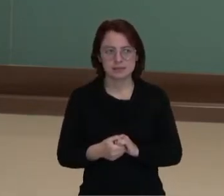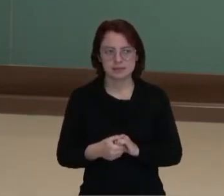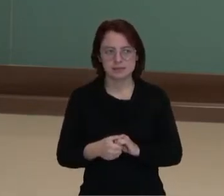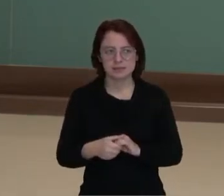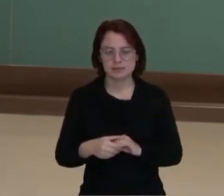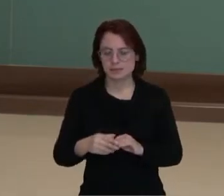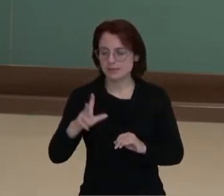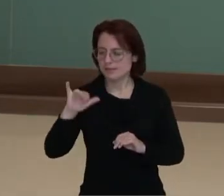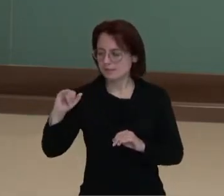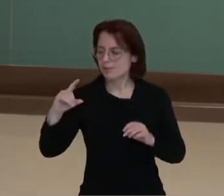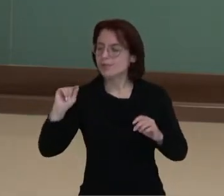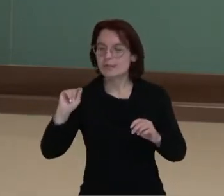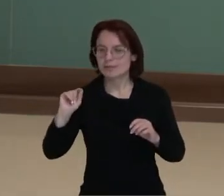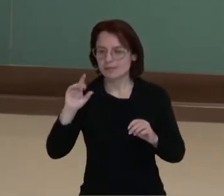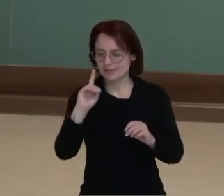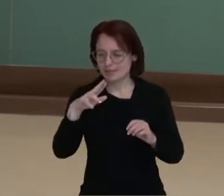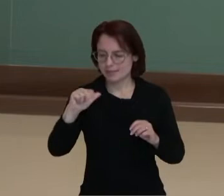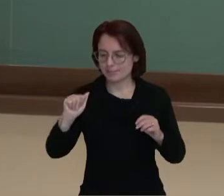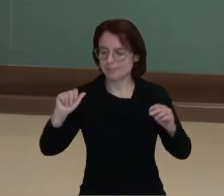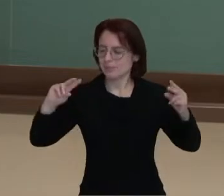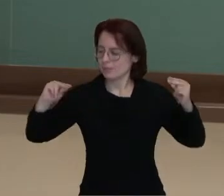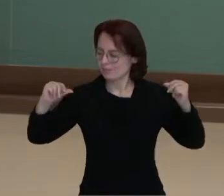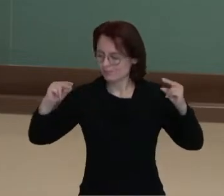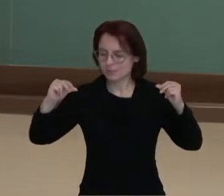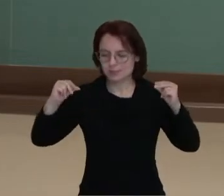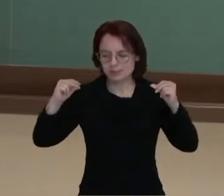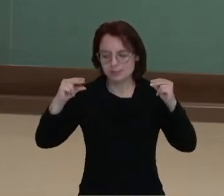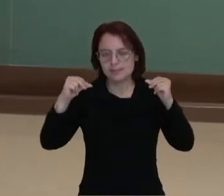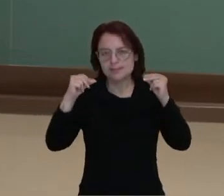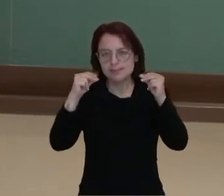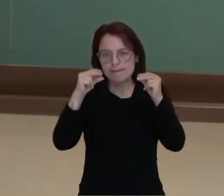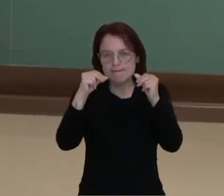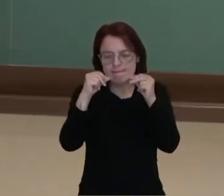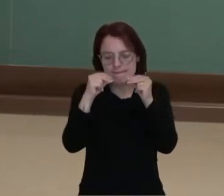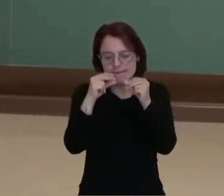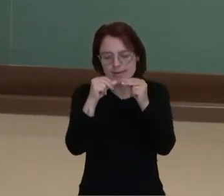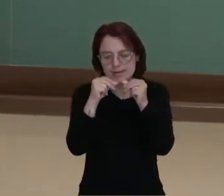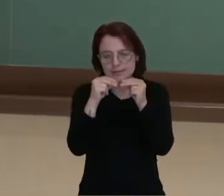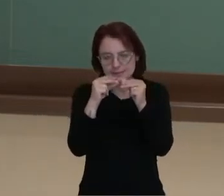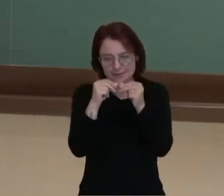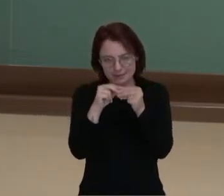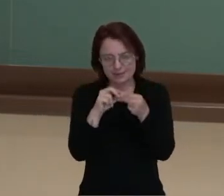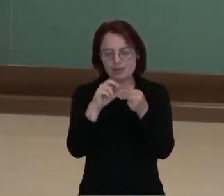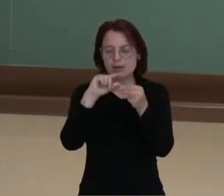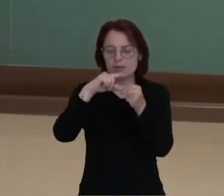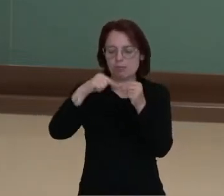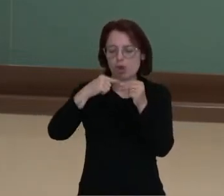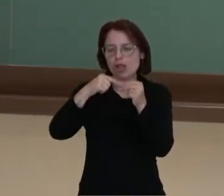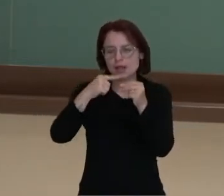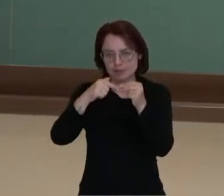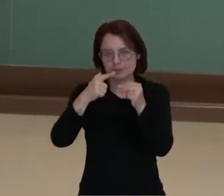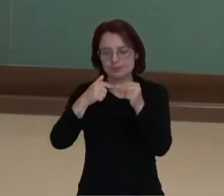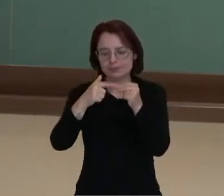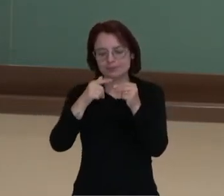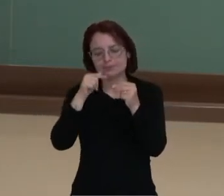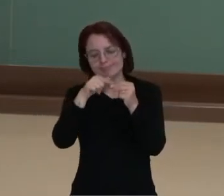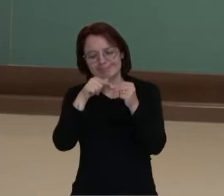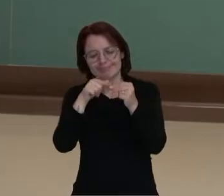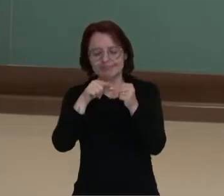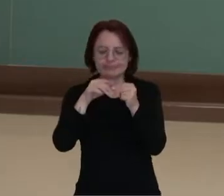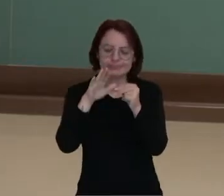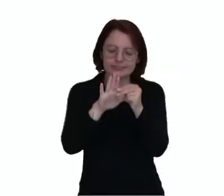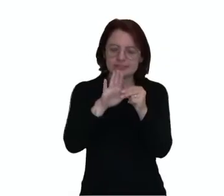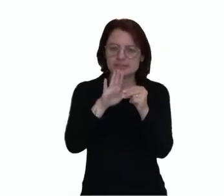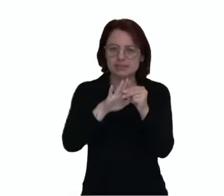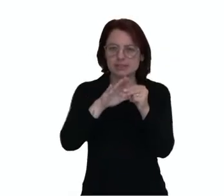vai se enovelando, ele vai se enrolando. Mesma coisa que se pegar um fio, ele vai enrolando, não vai formando umas bolinhas? O cromossomo faz